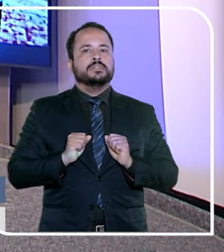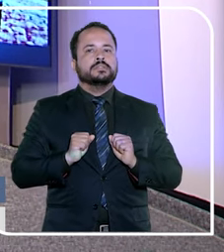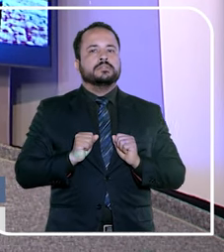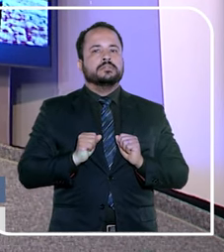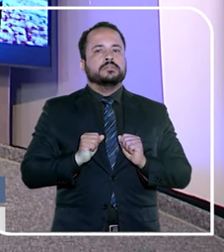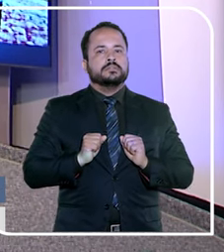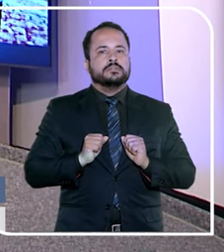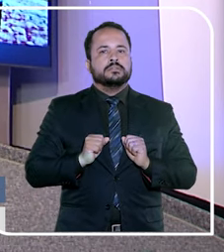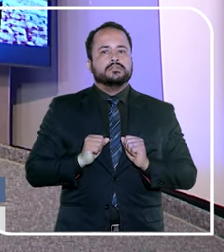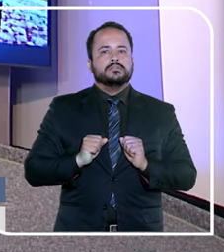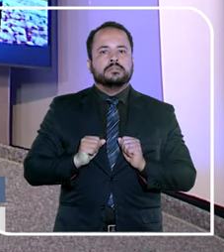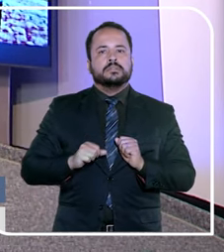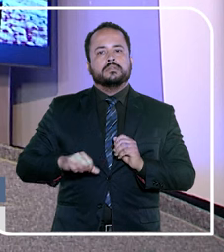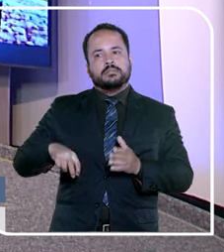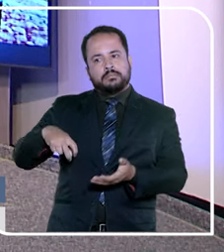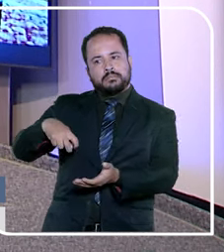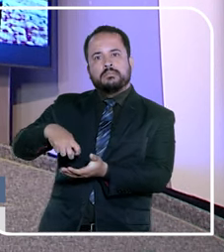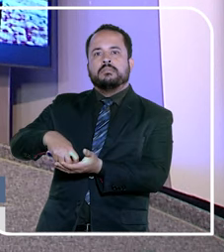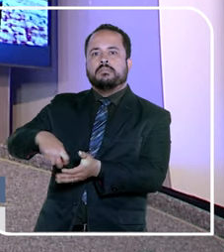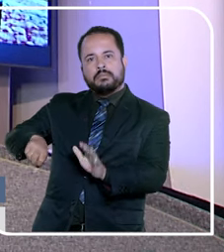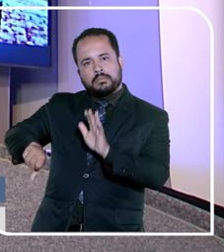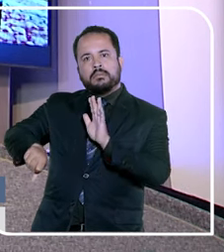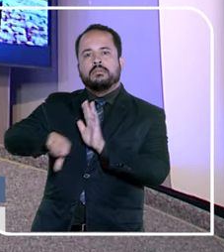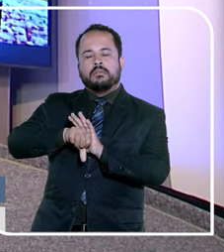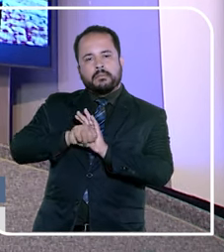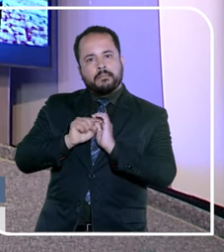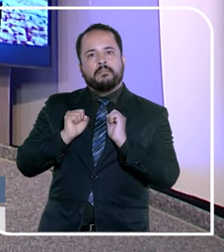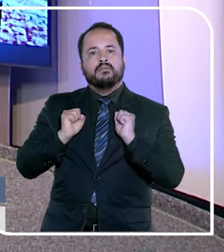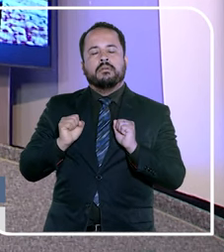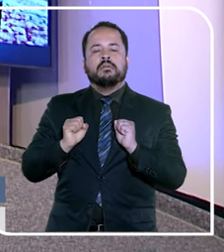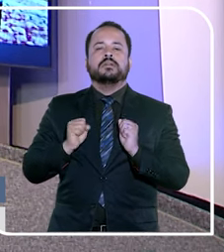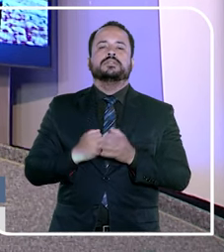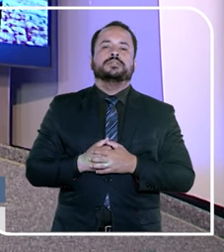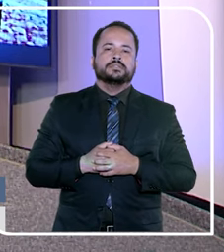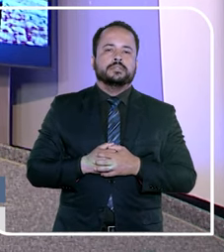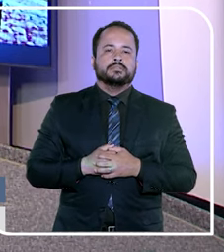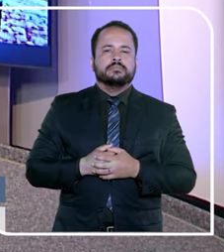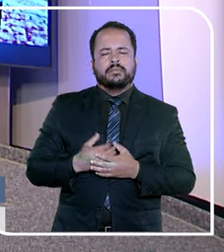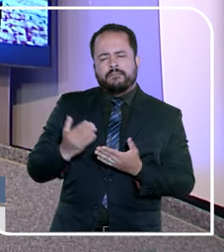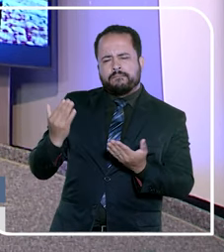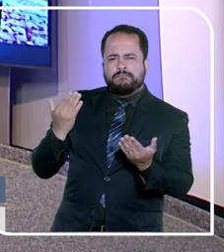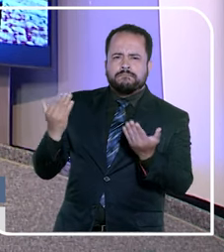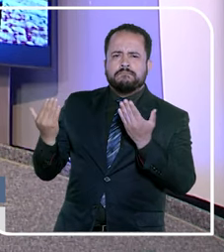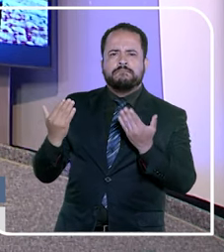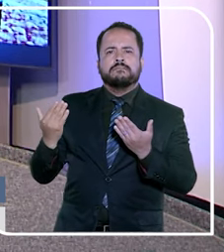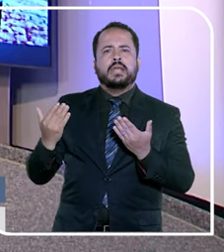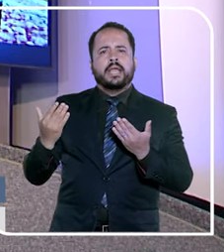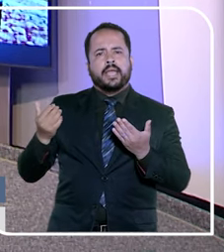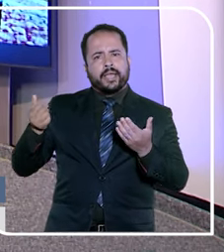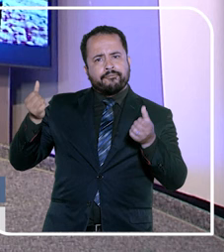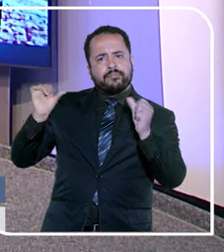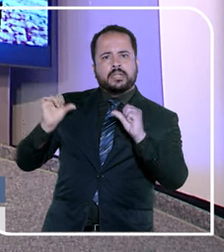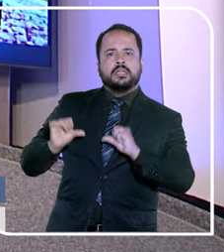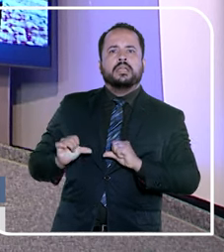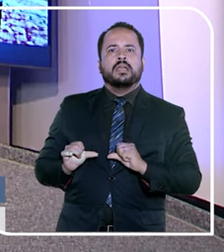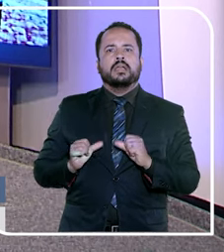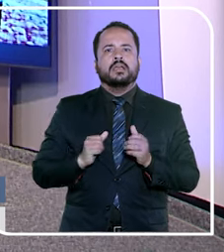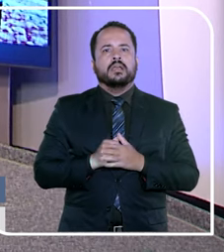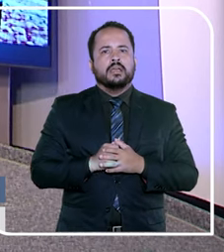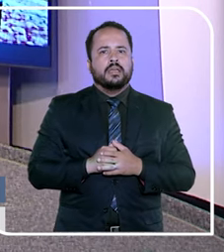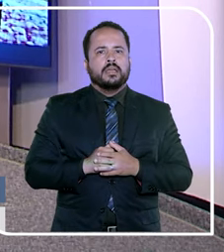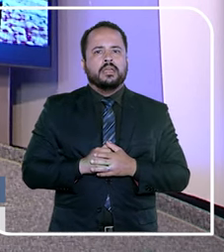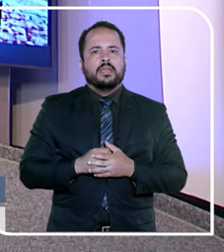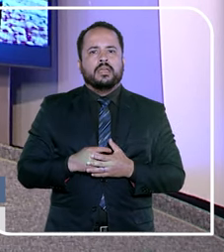um fato penalmente relevante então assim como é no caso da dos crimes contra administração e no caso da maioria dos